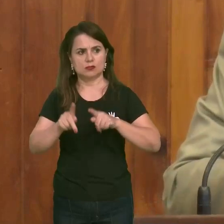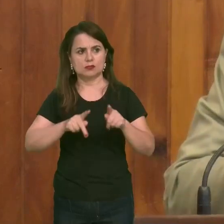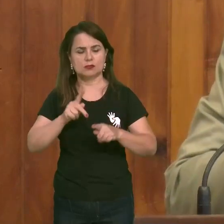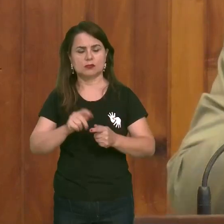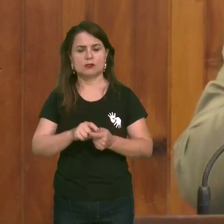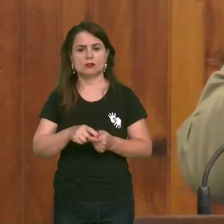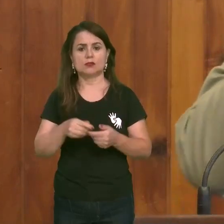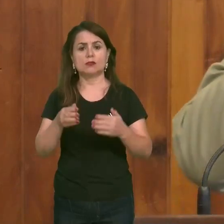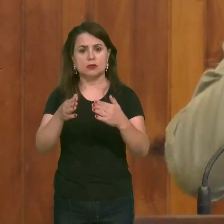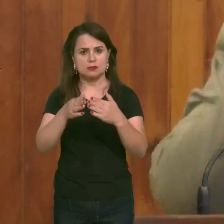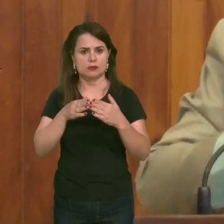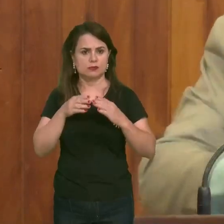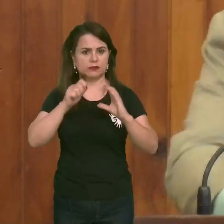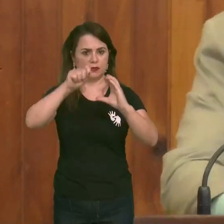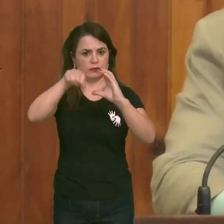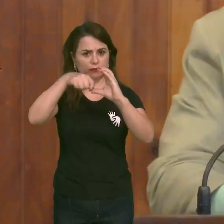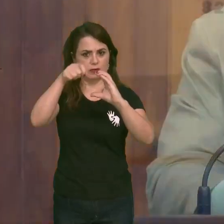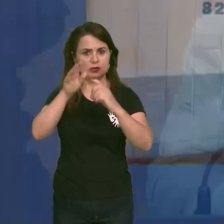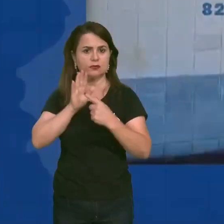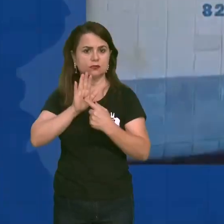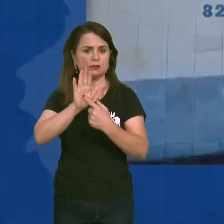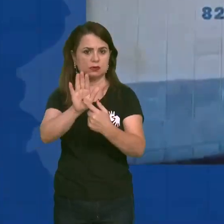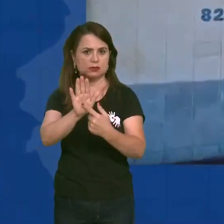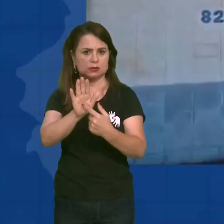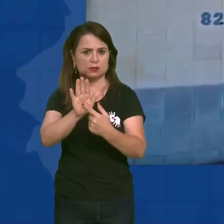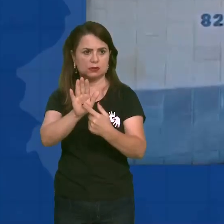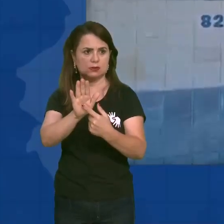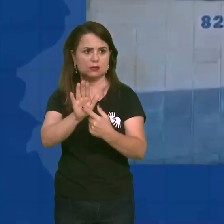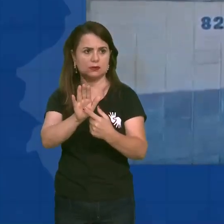a colocação de um vídeo com imagens